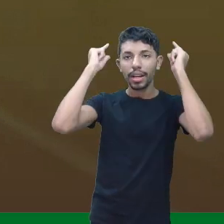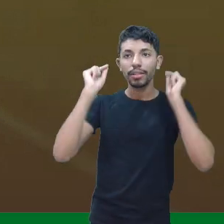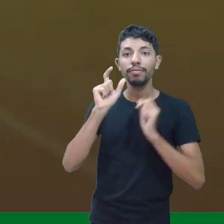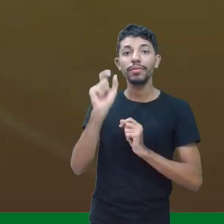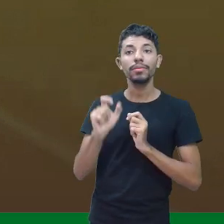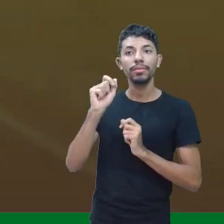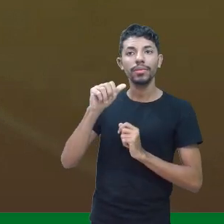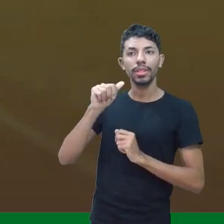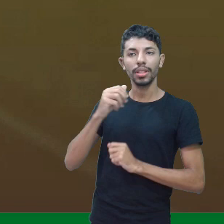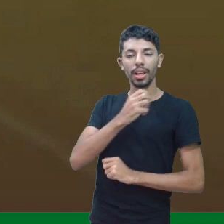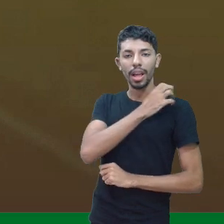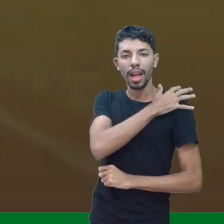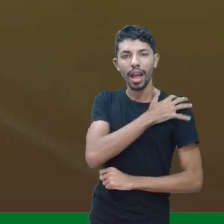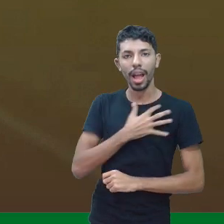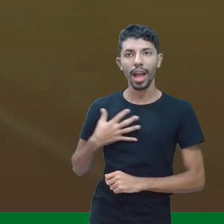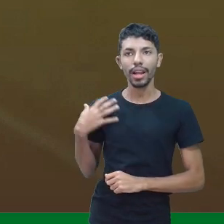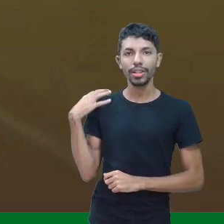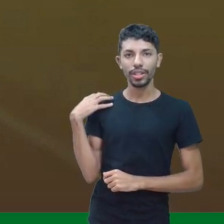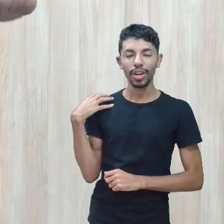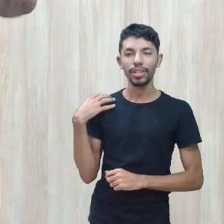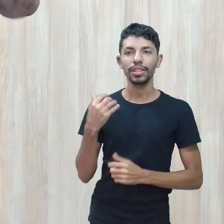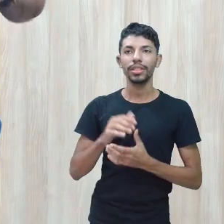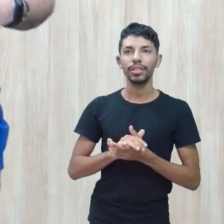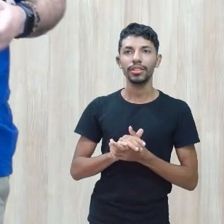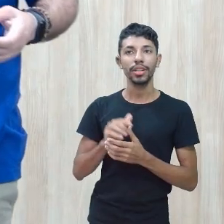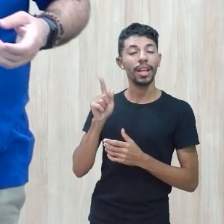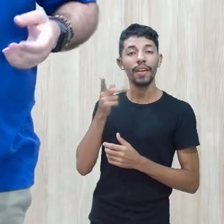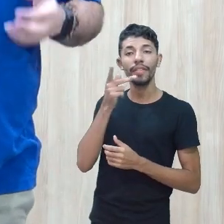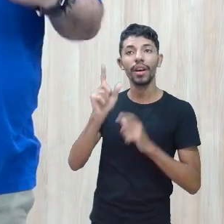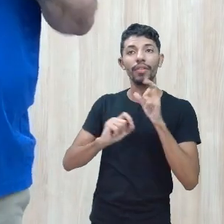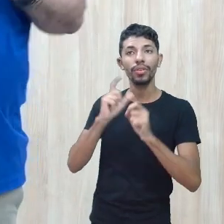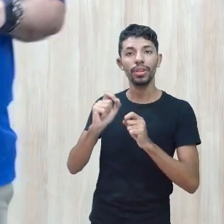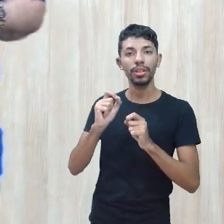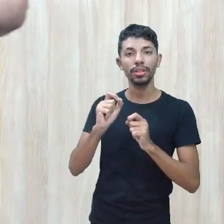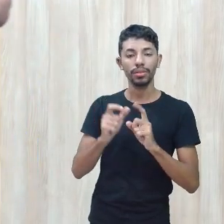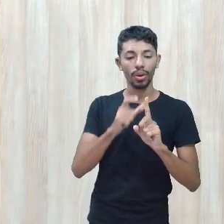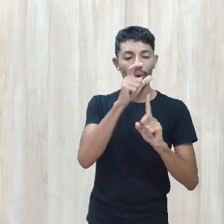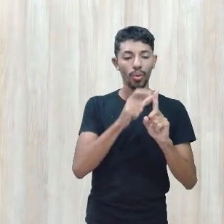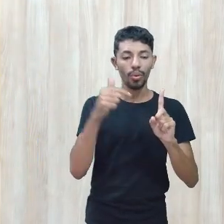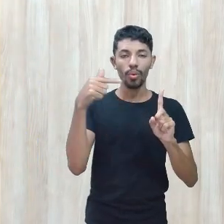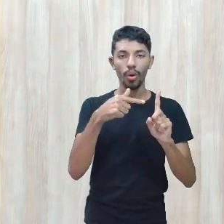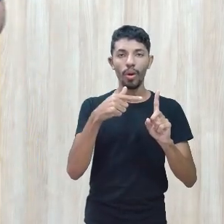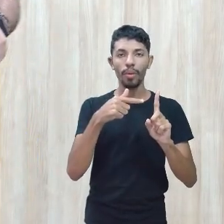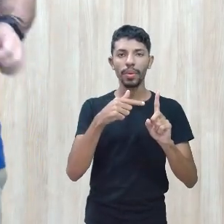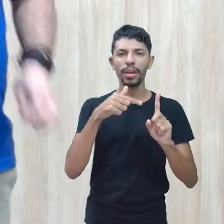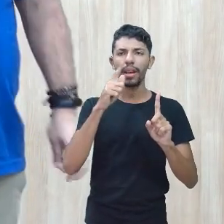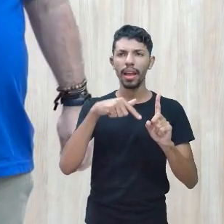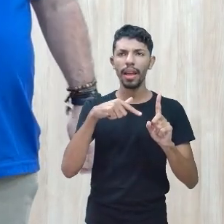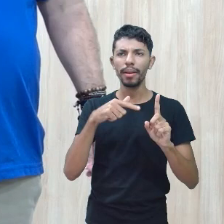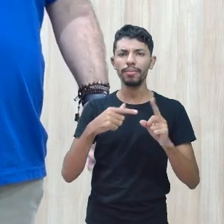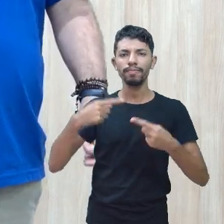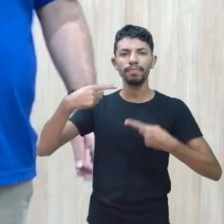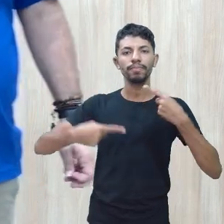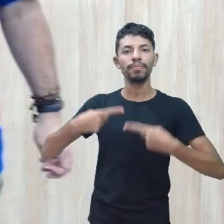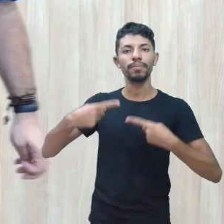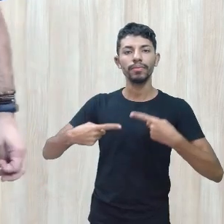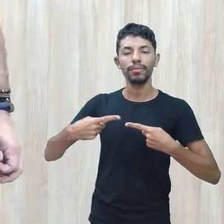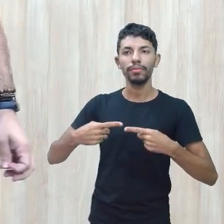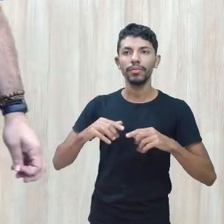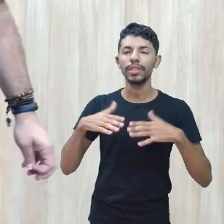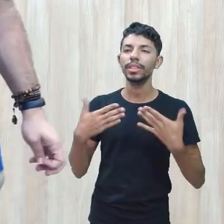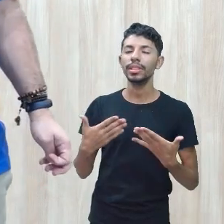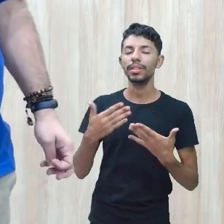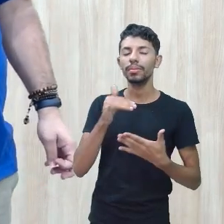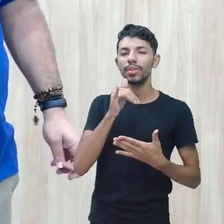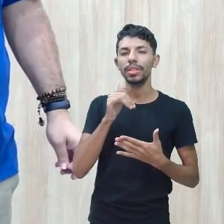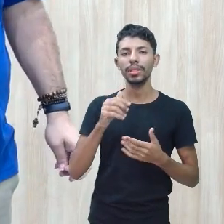político. O homem, por natureza, ele é um animal político. Você sabia, por exemplo, que